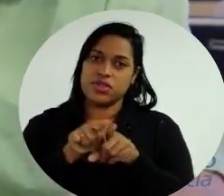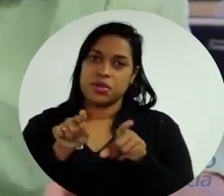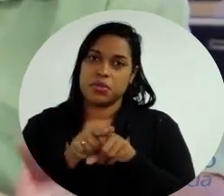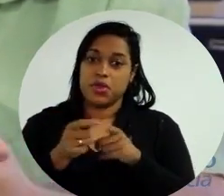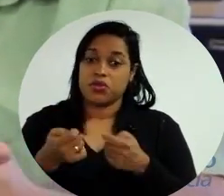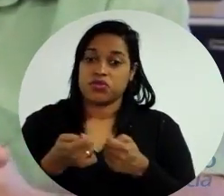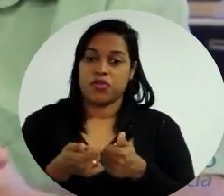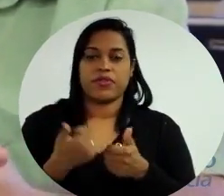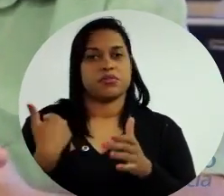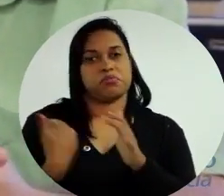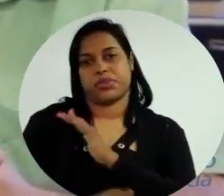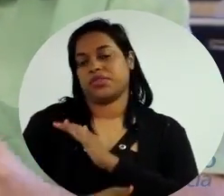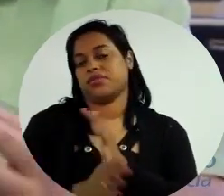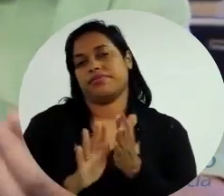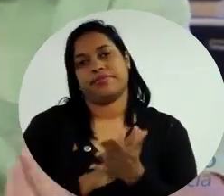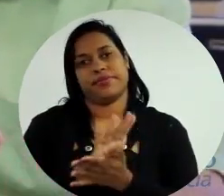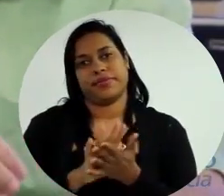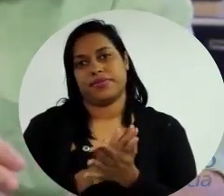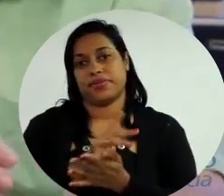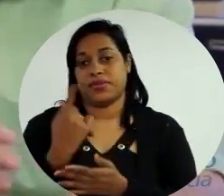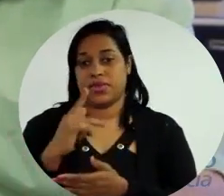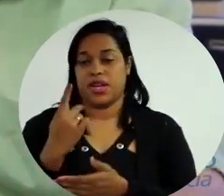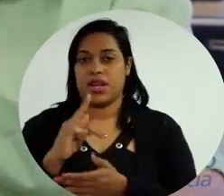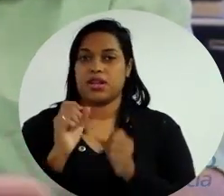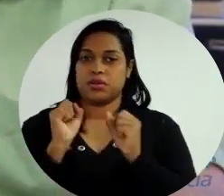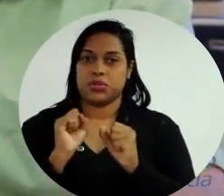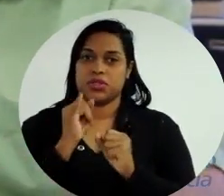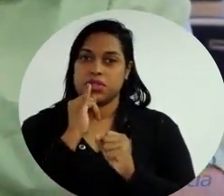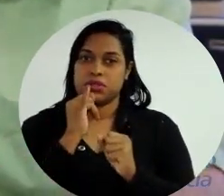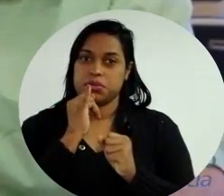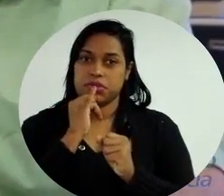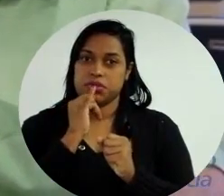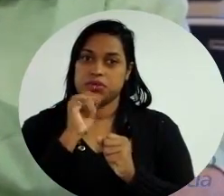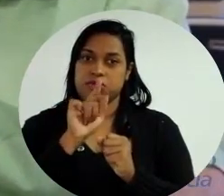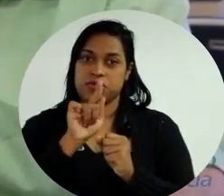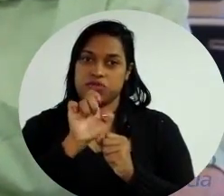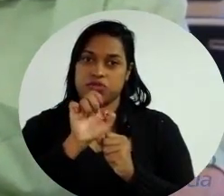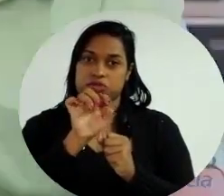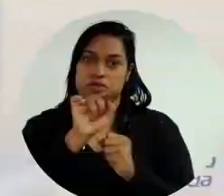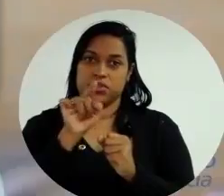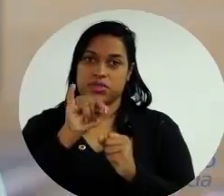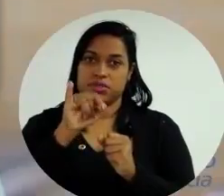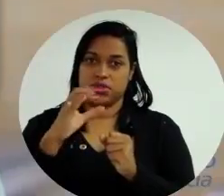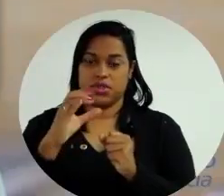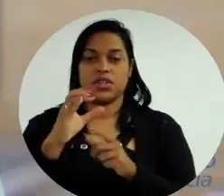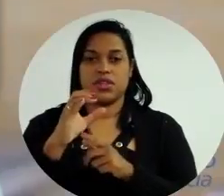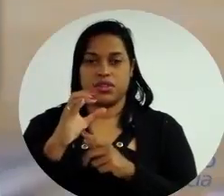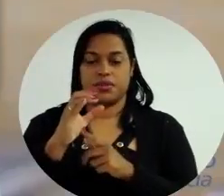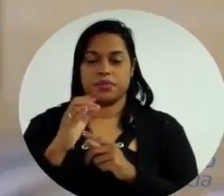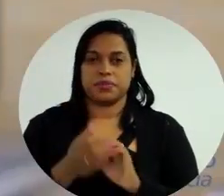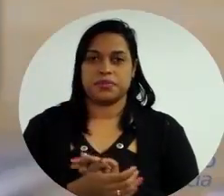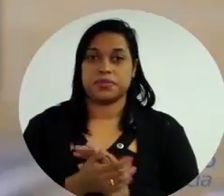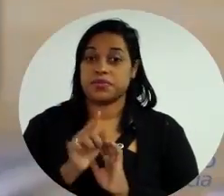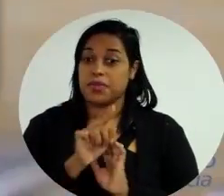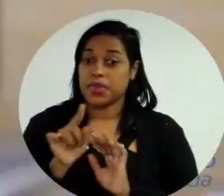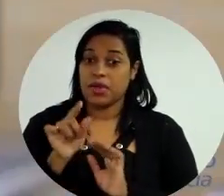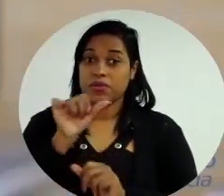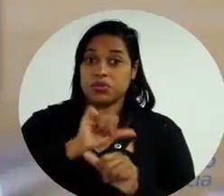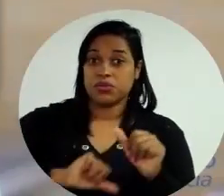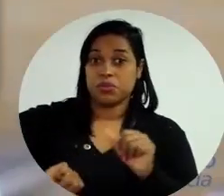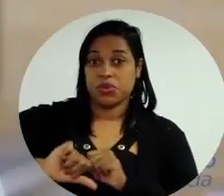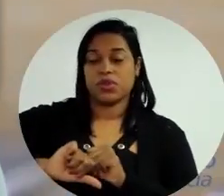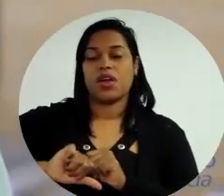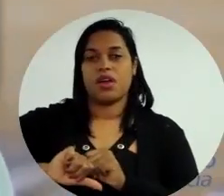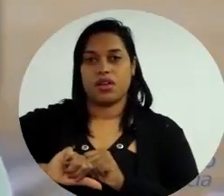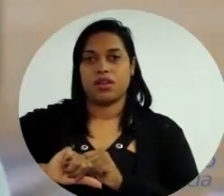que não oferecem perda, que no caso poderia ser o GZIP. Não vamos codificar